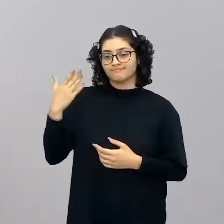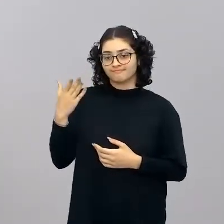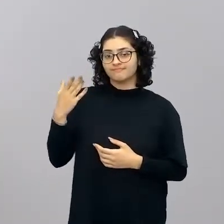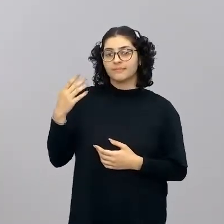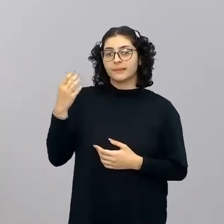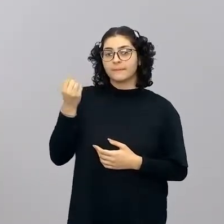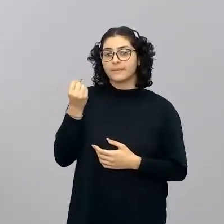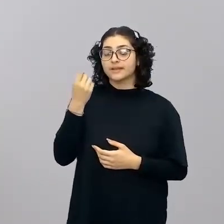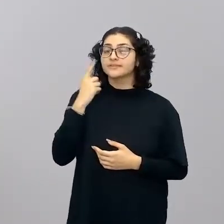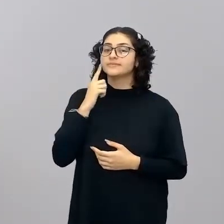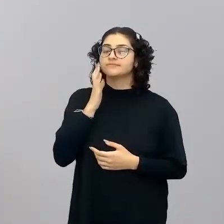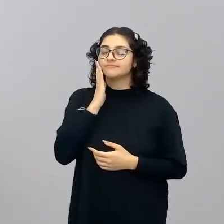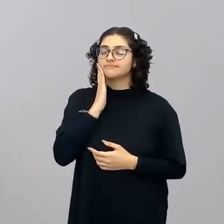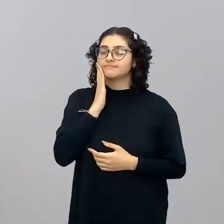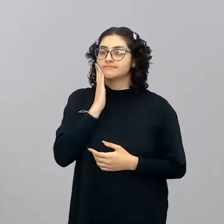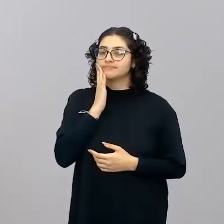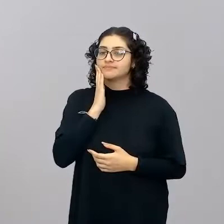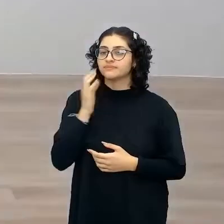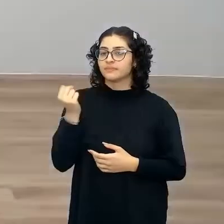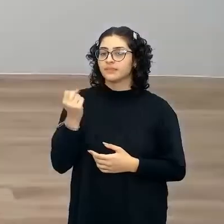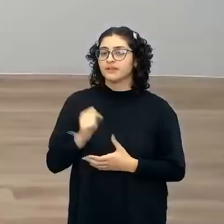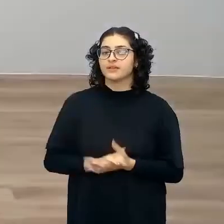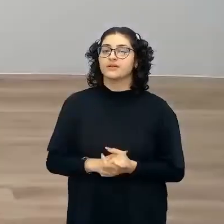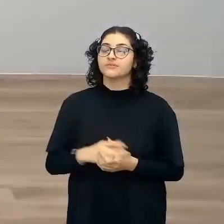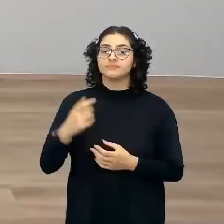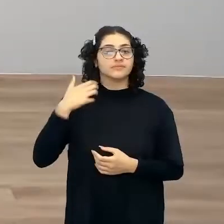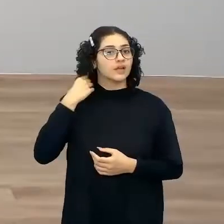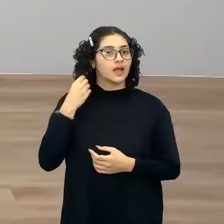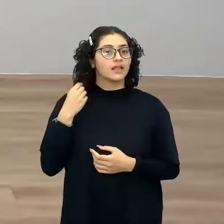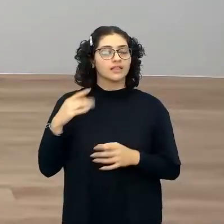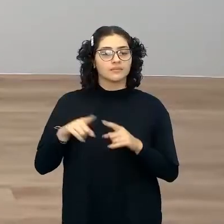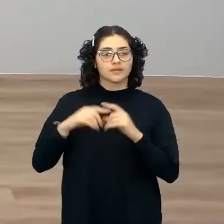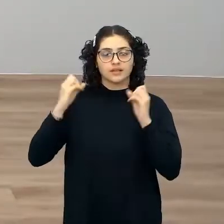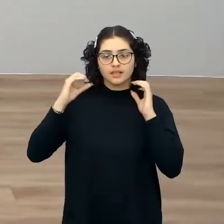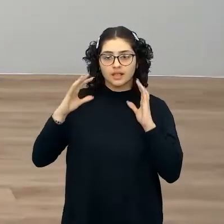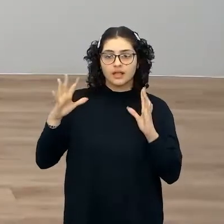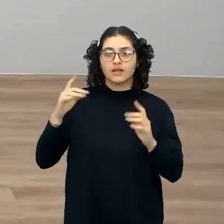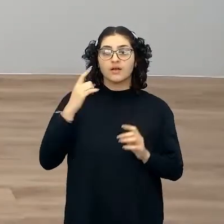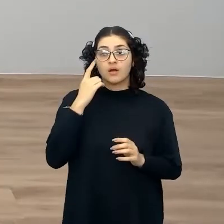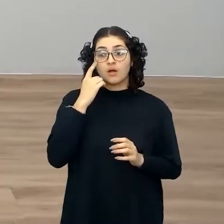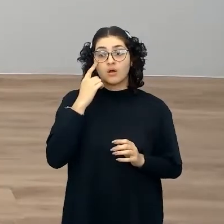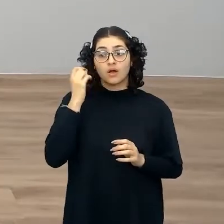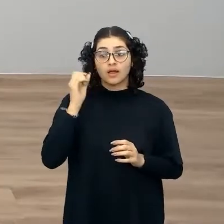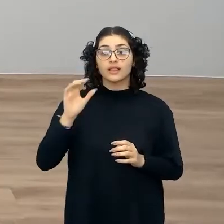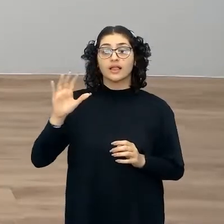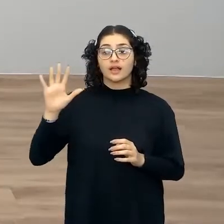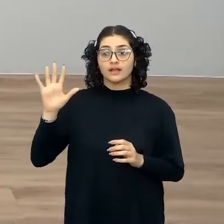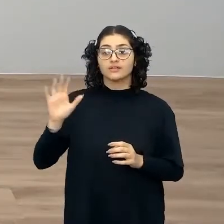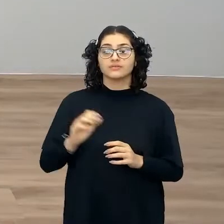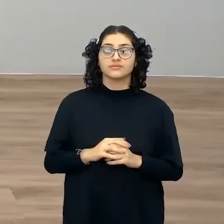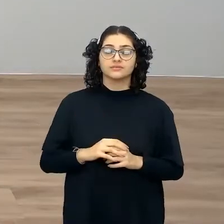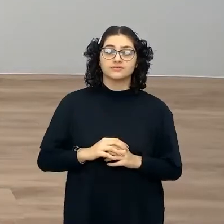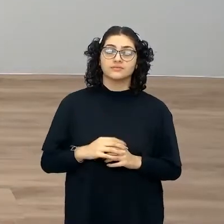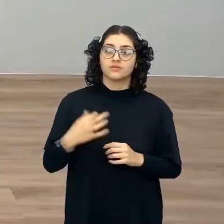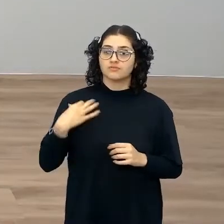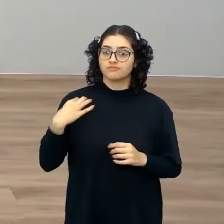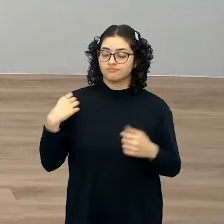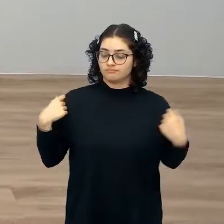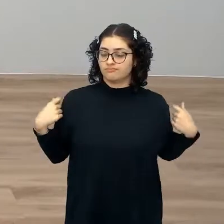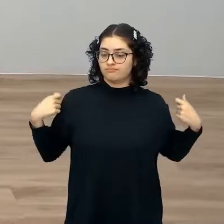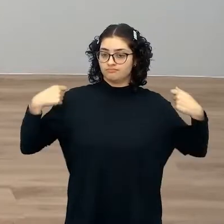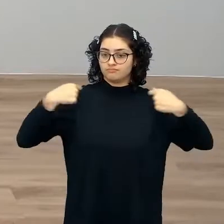clara, branca, também tenho os meus cabelos claros, olhos claros, estou vestida com uma